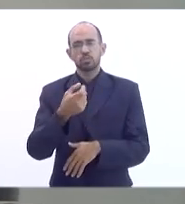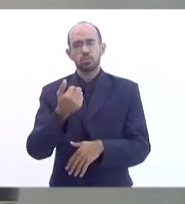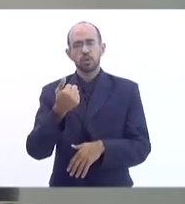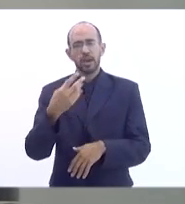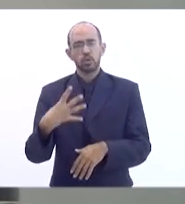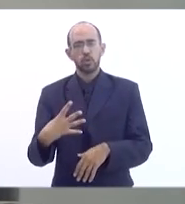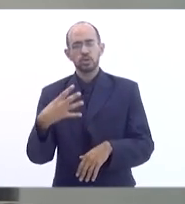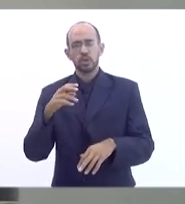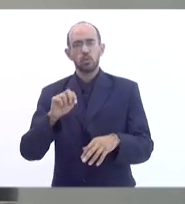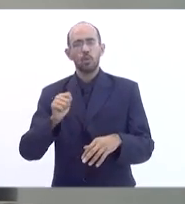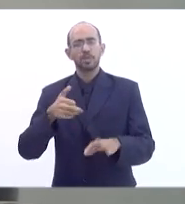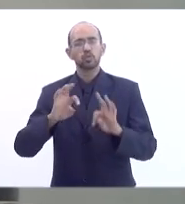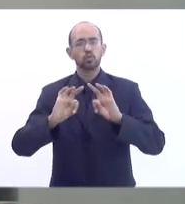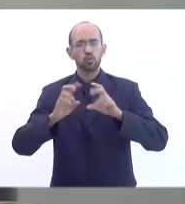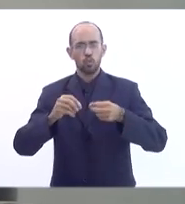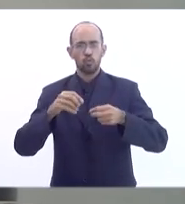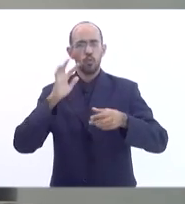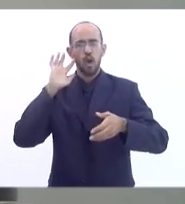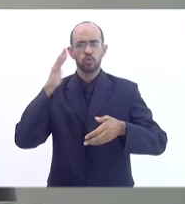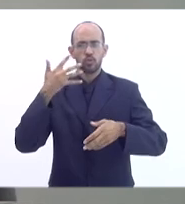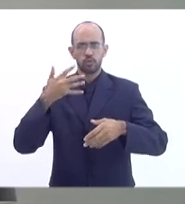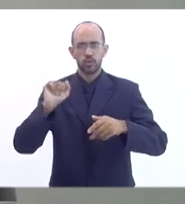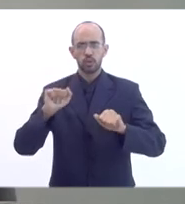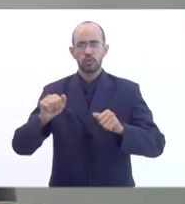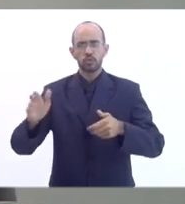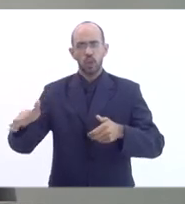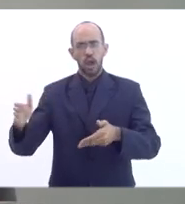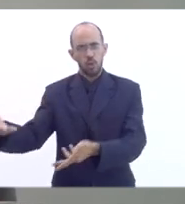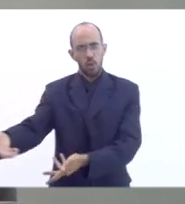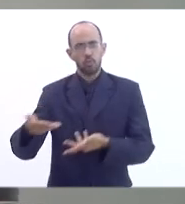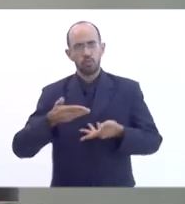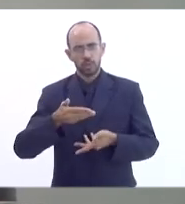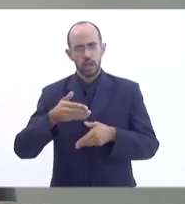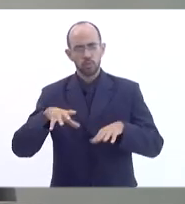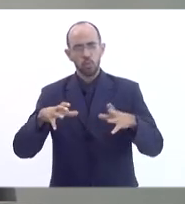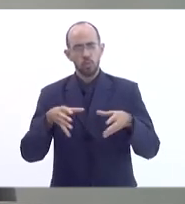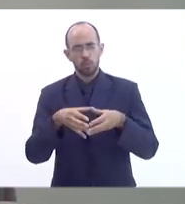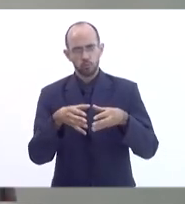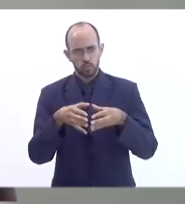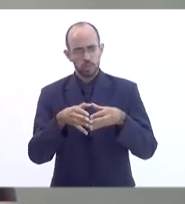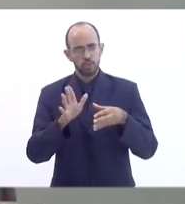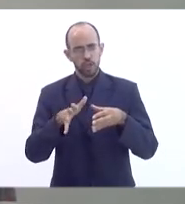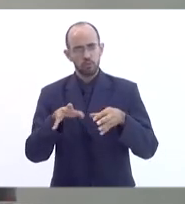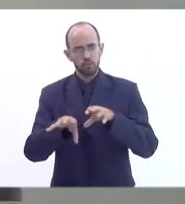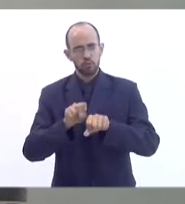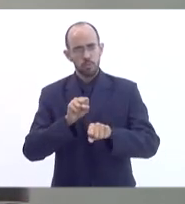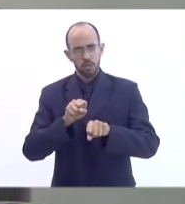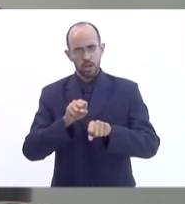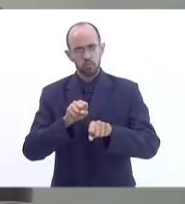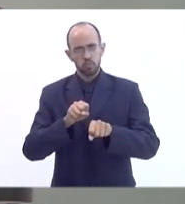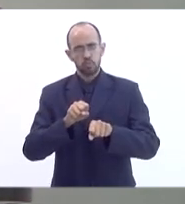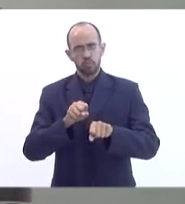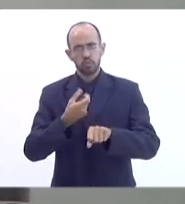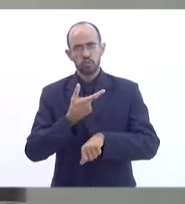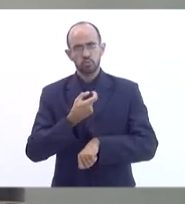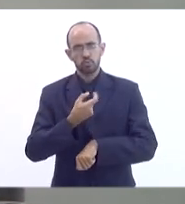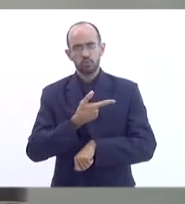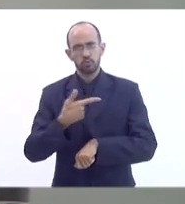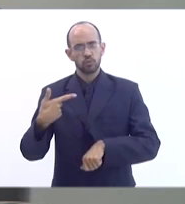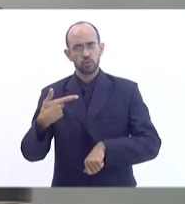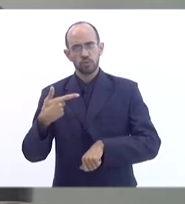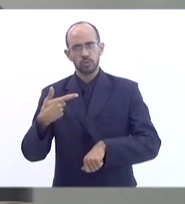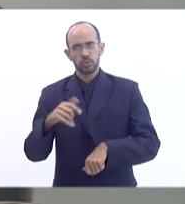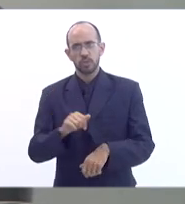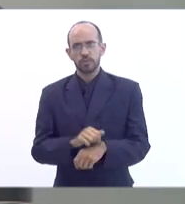a inclusive com a com turmas formadas esse ano e é eu faço aqui uma